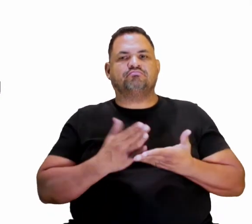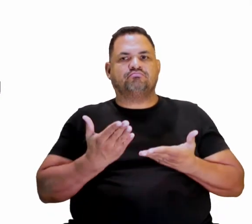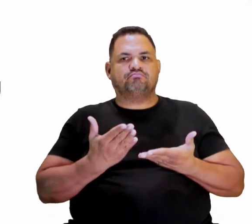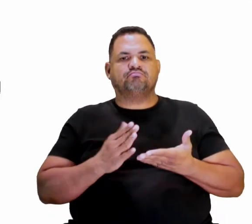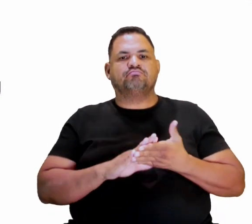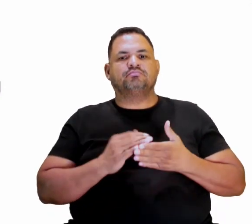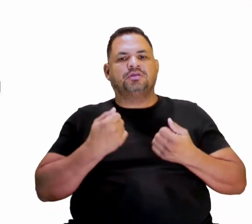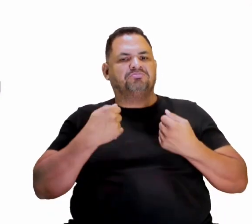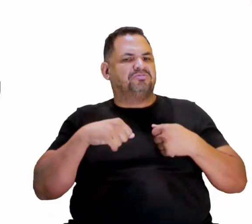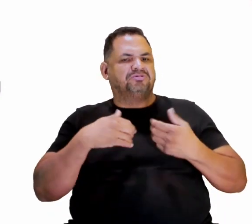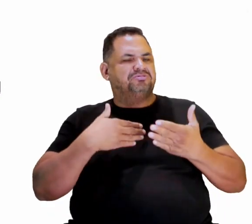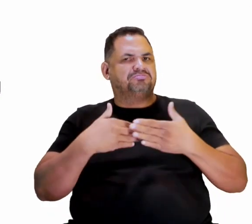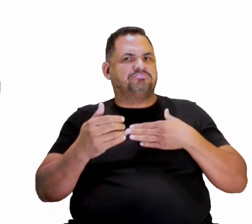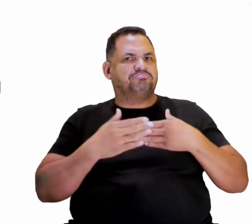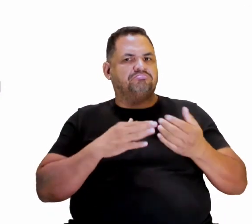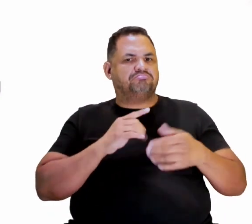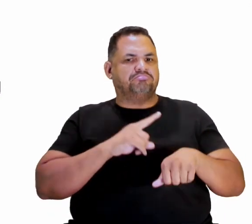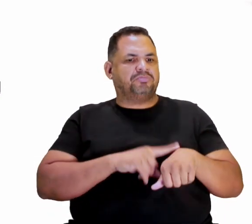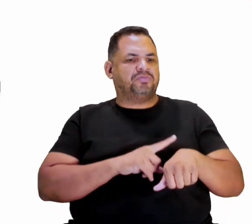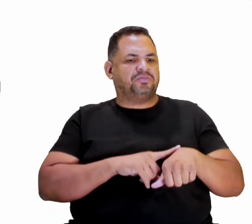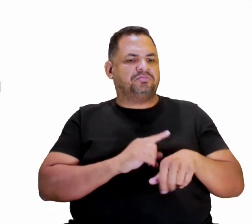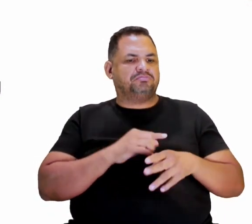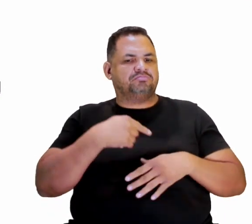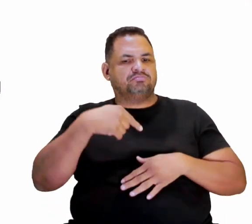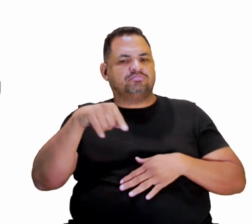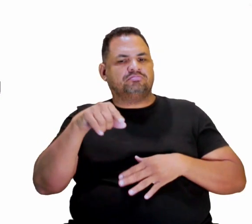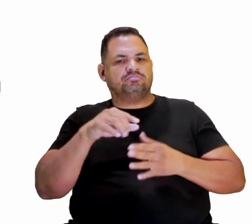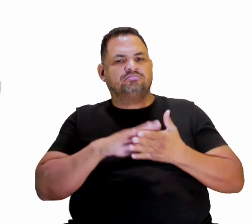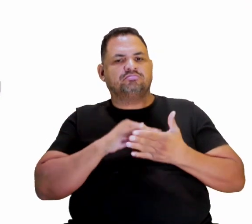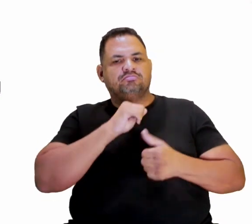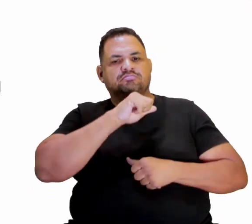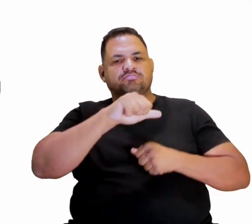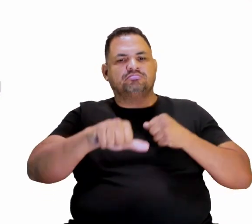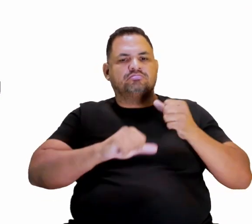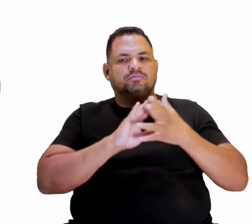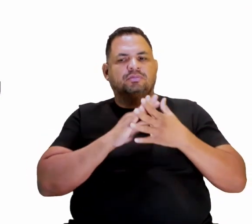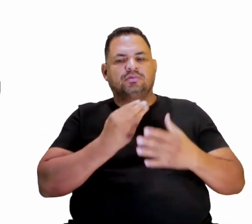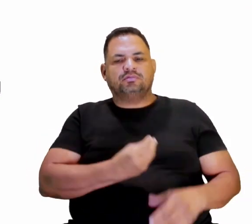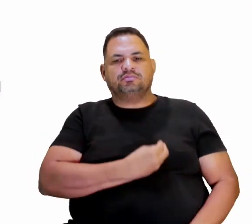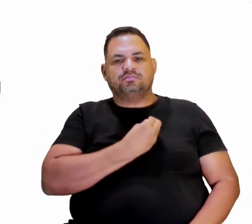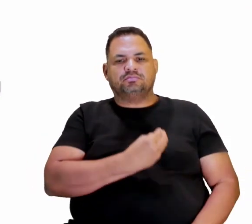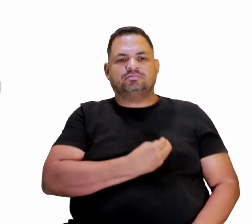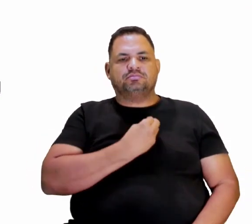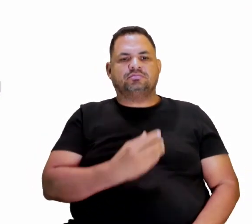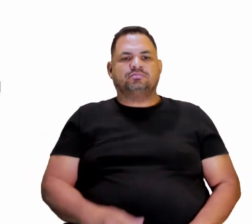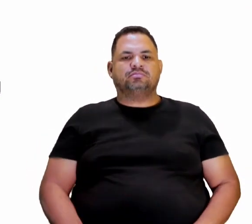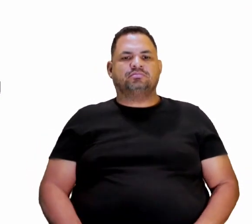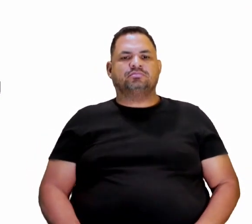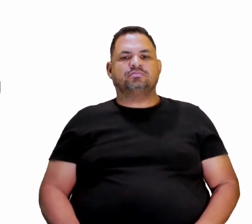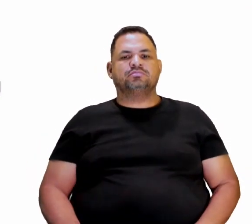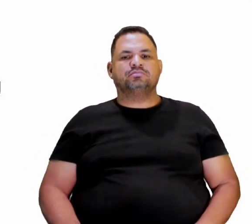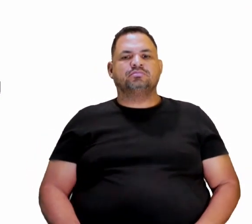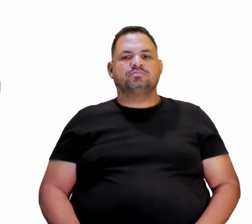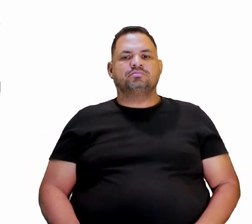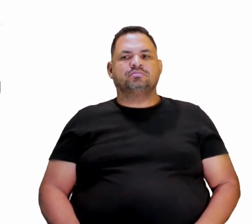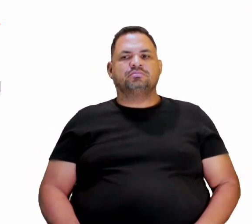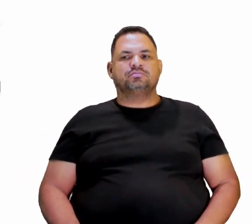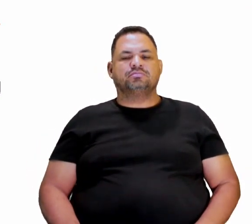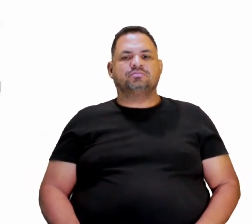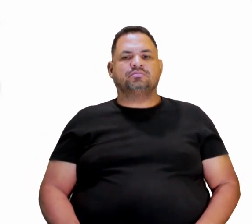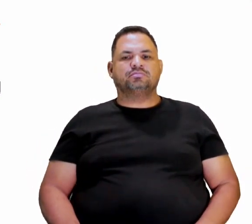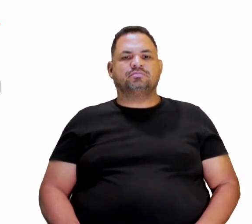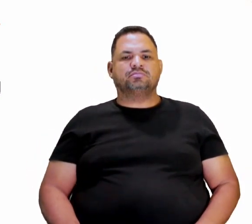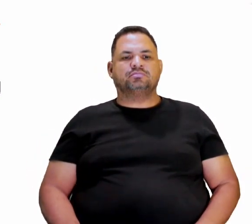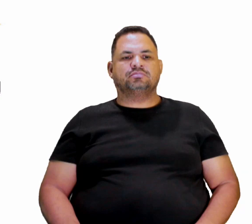a estrada, tarde demais para pegar a estrada em uma aventura de mudança de vida. Traveling is something that people are doing a lot